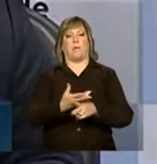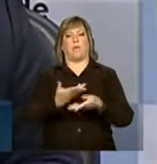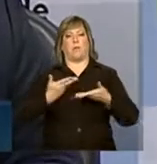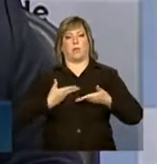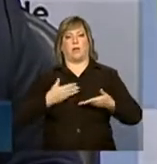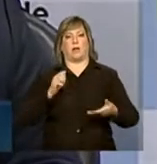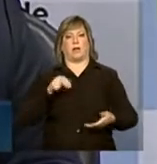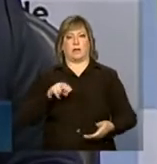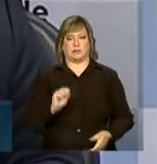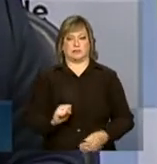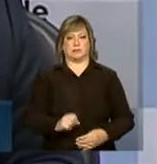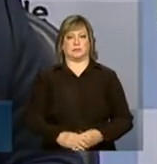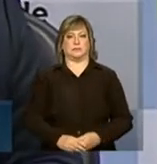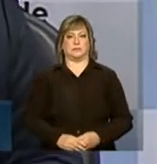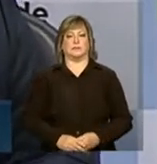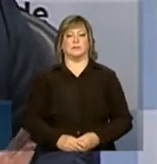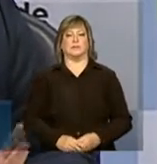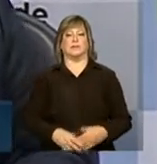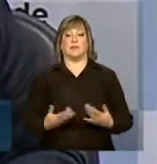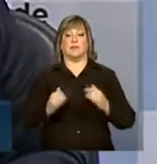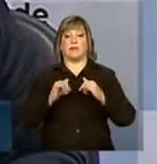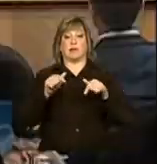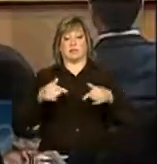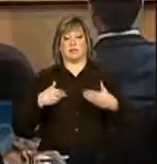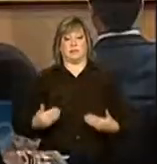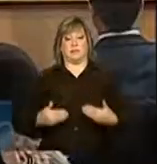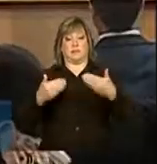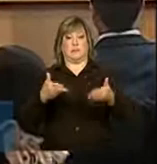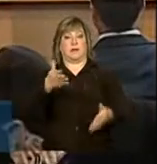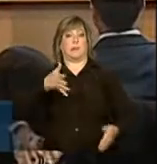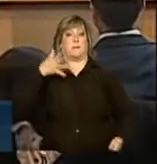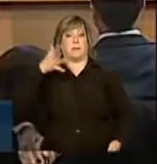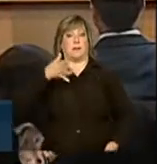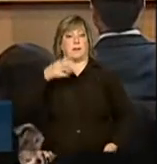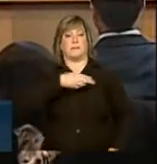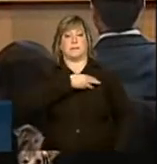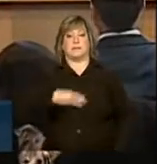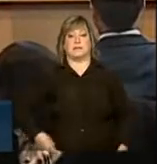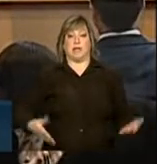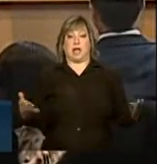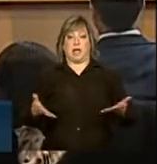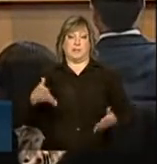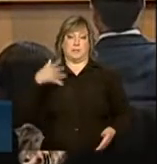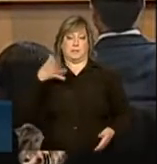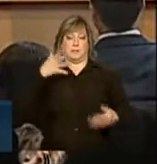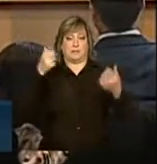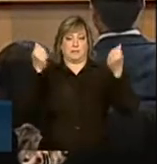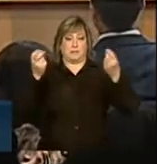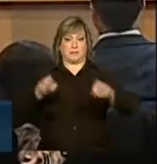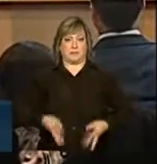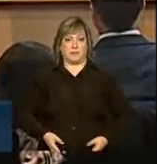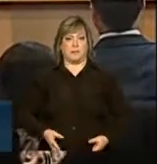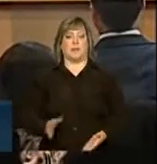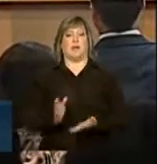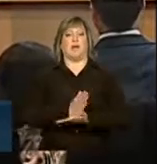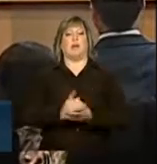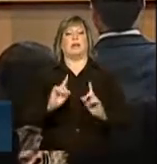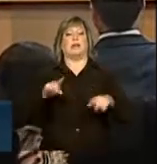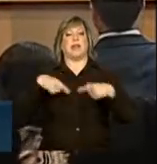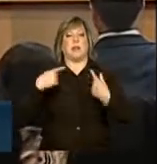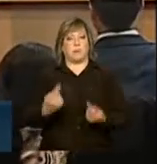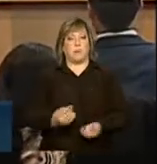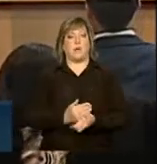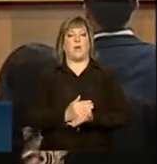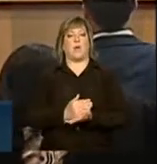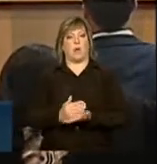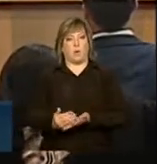dos consumidores. Dito isso, eu passo a palavra ao excelentíssimo senhor ministro para que possa fazer alguns comentários e depois a gente vai